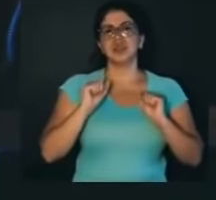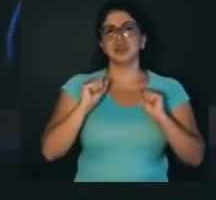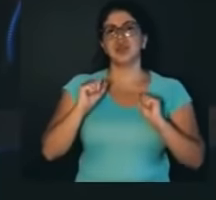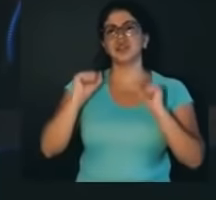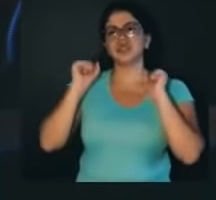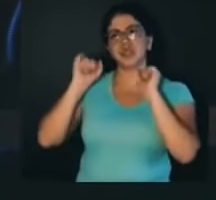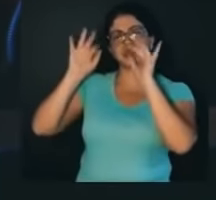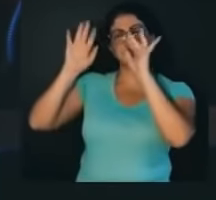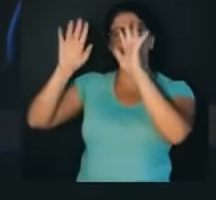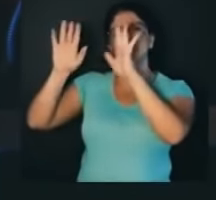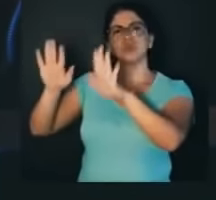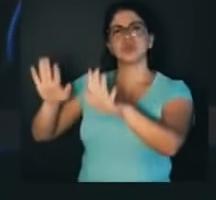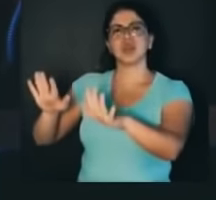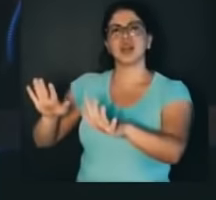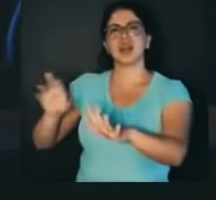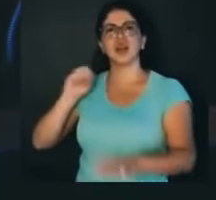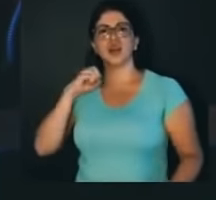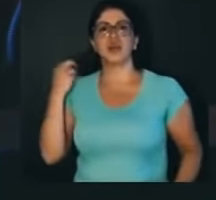dela.